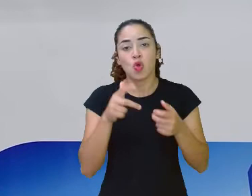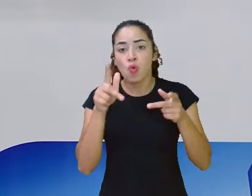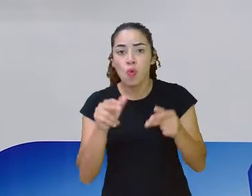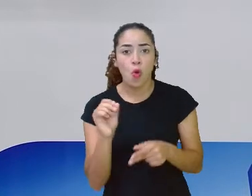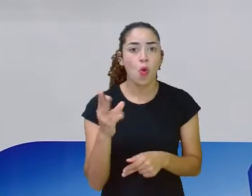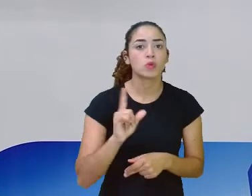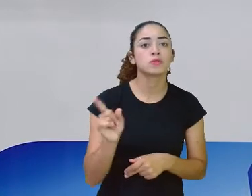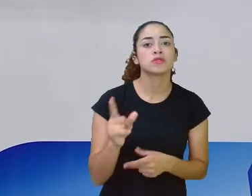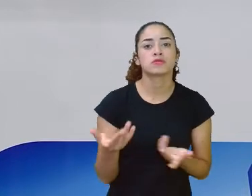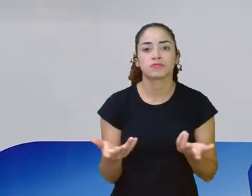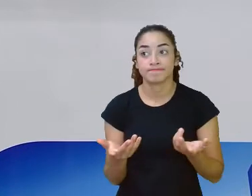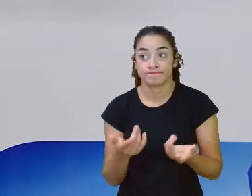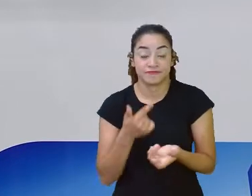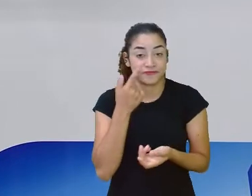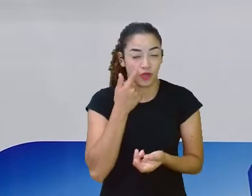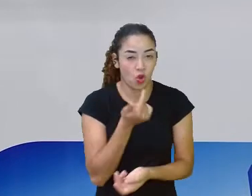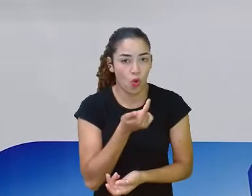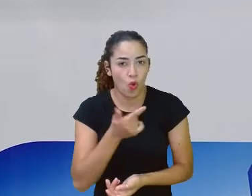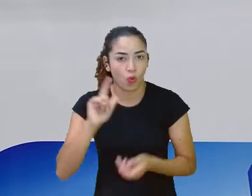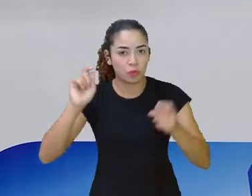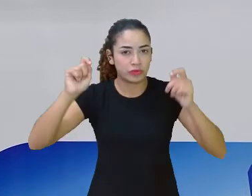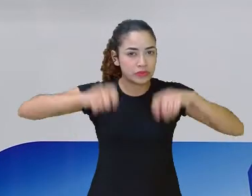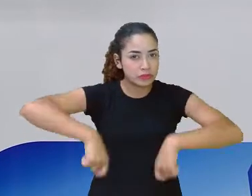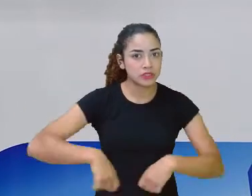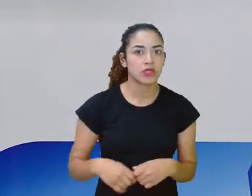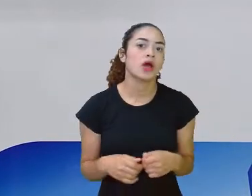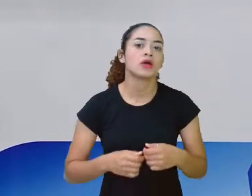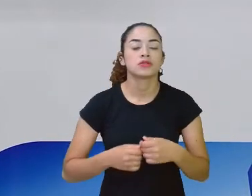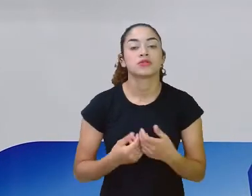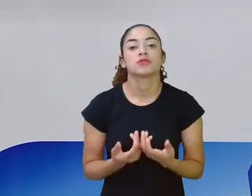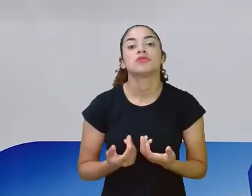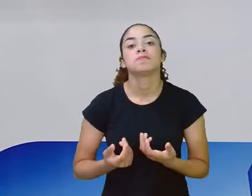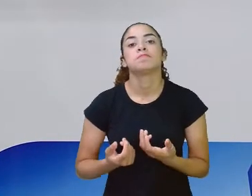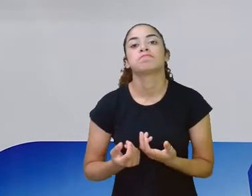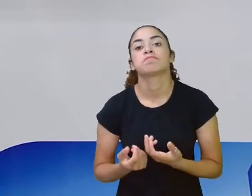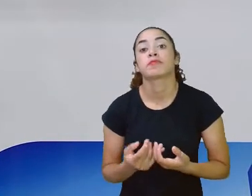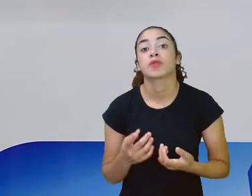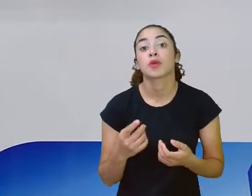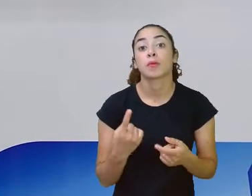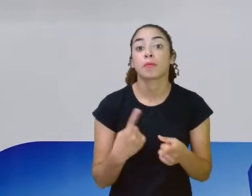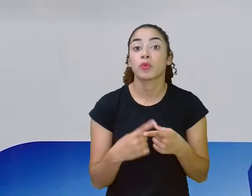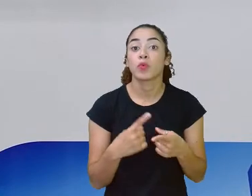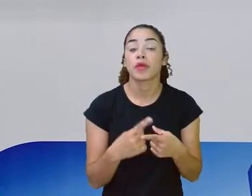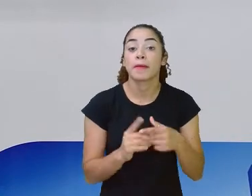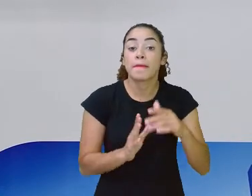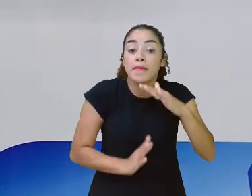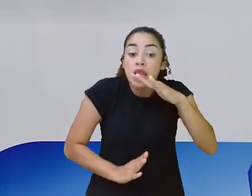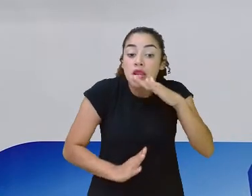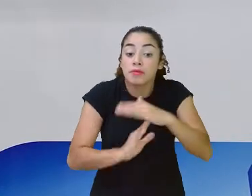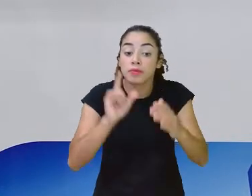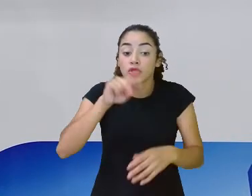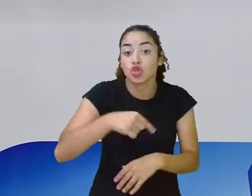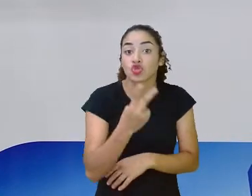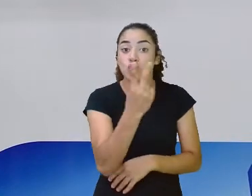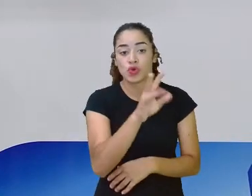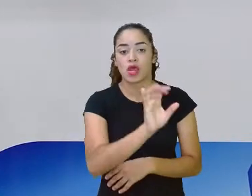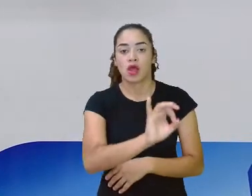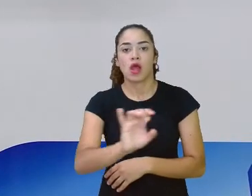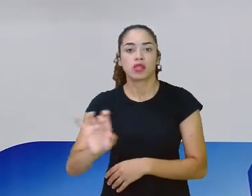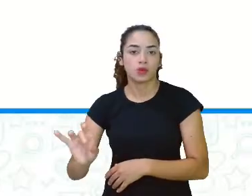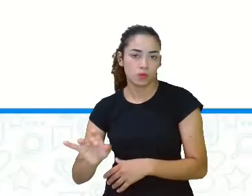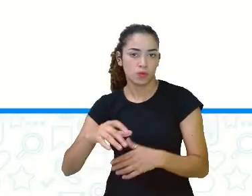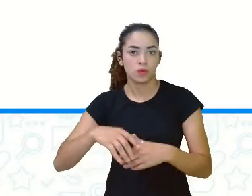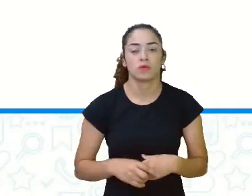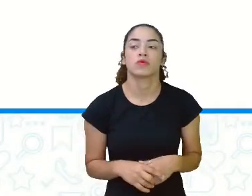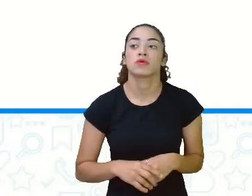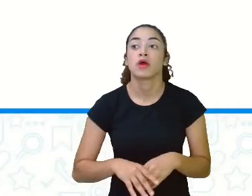outra possibilidade, tá? Porque o desafio dizia no mínimo 2 recipientes de cada. Então, você